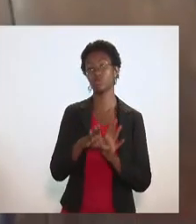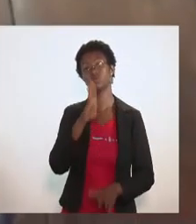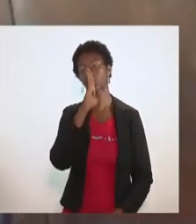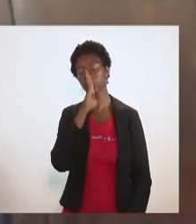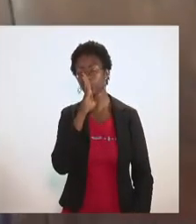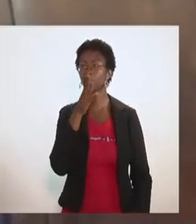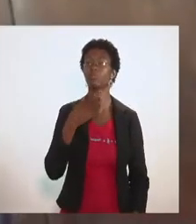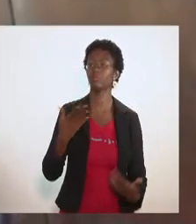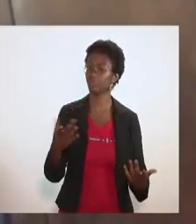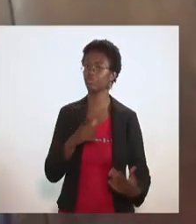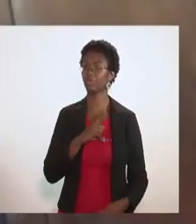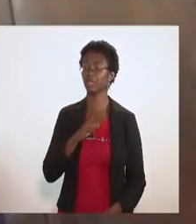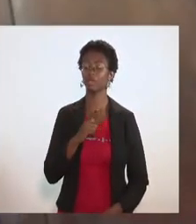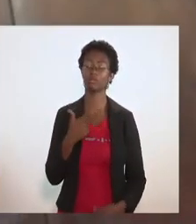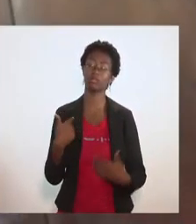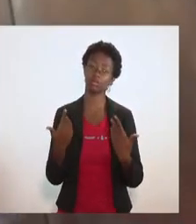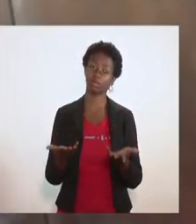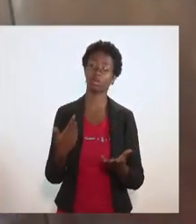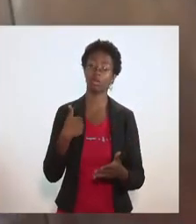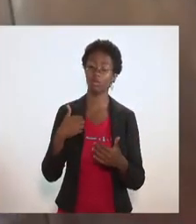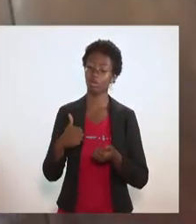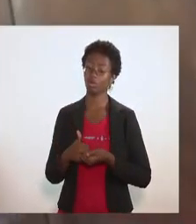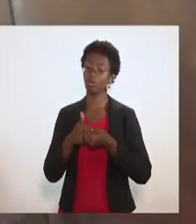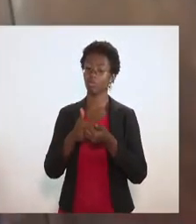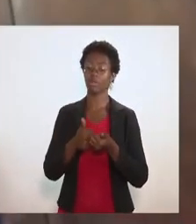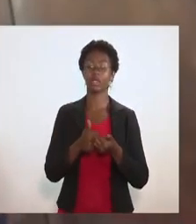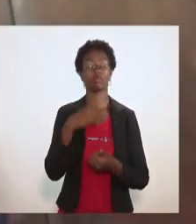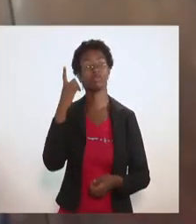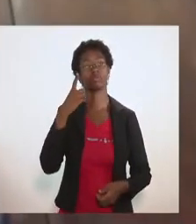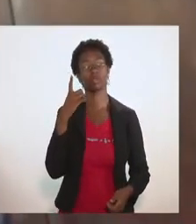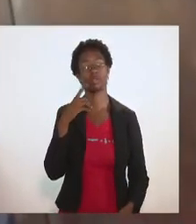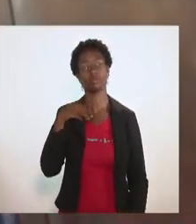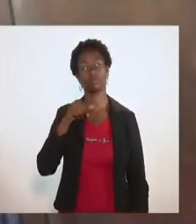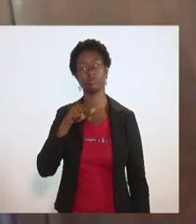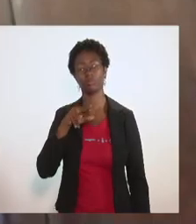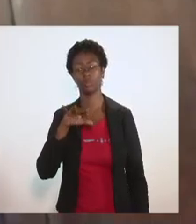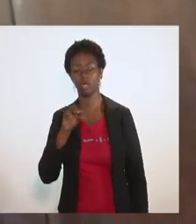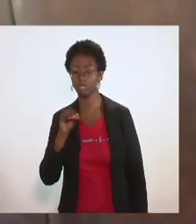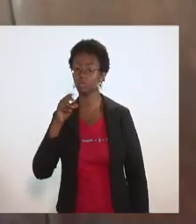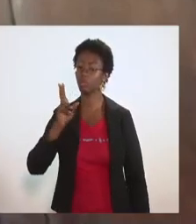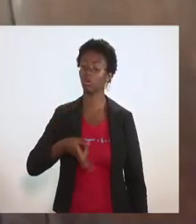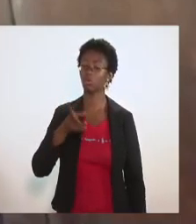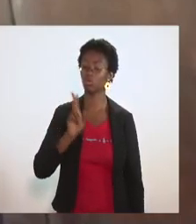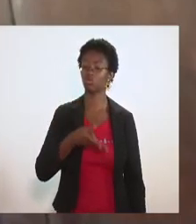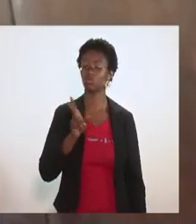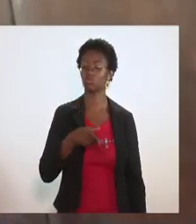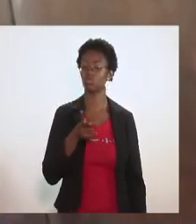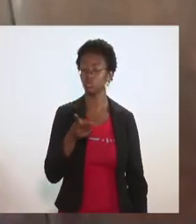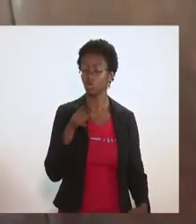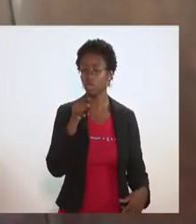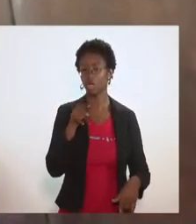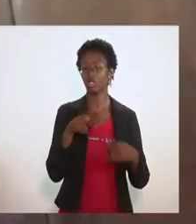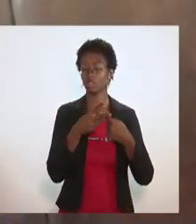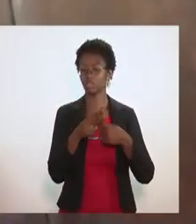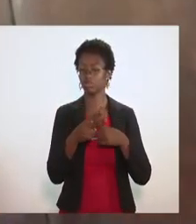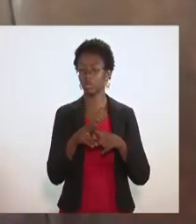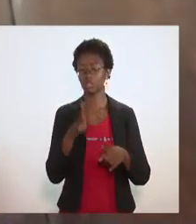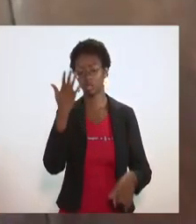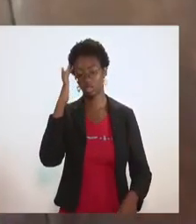decibéis. A prefeitura já pode fiscalizar através da Secretaria do Meio Ambiente a questão sonora. Tem os fiscais, tem o fiscal